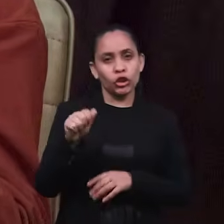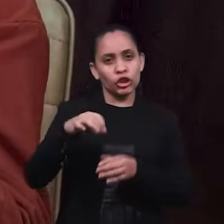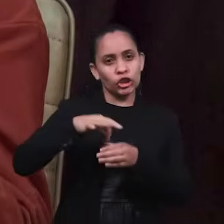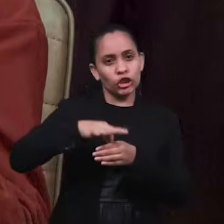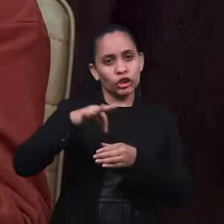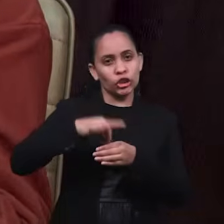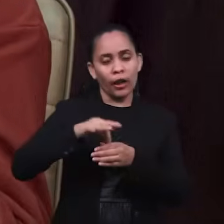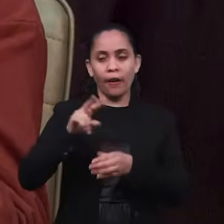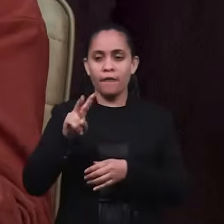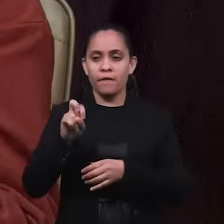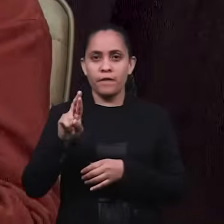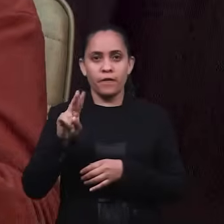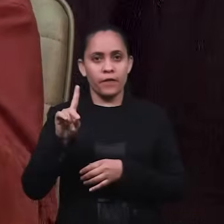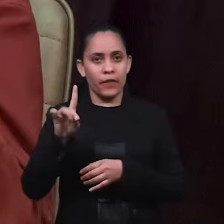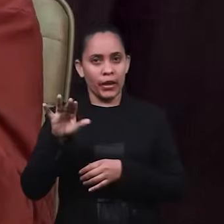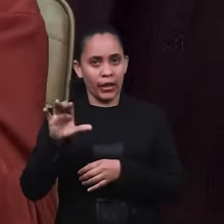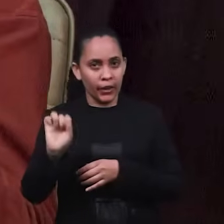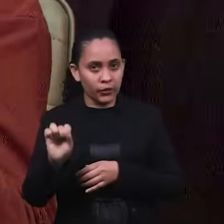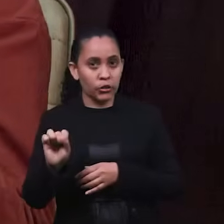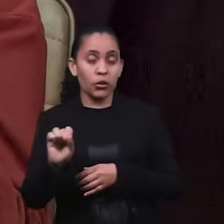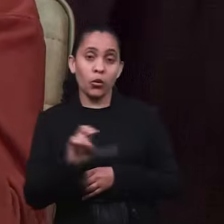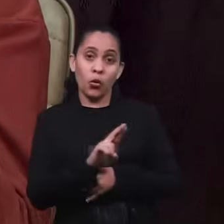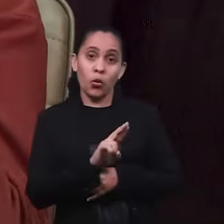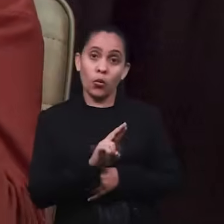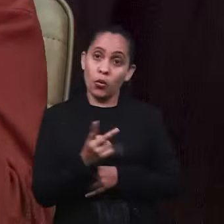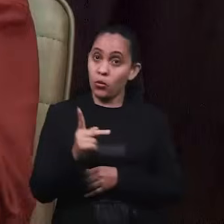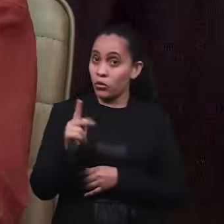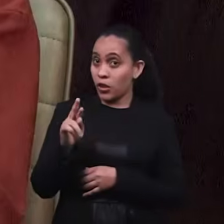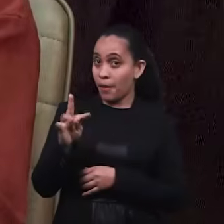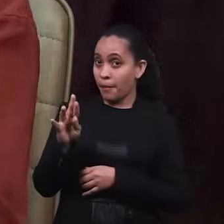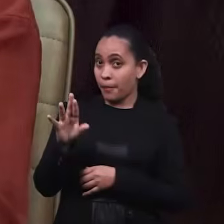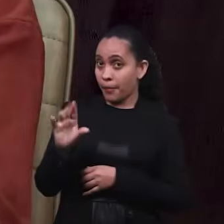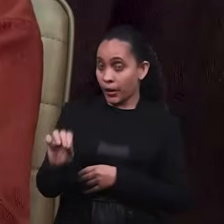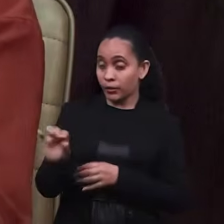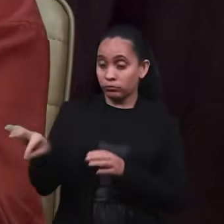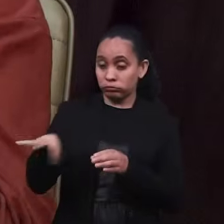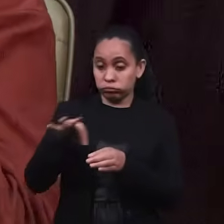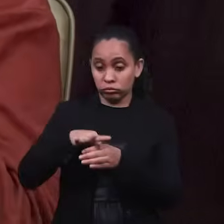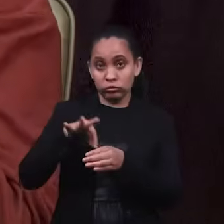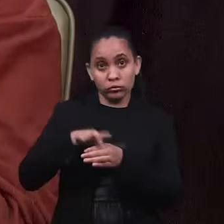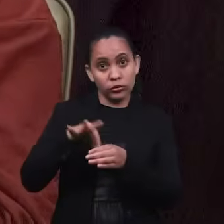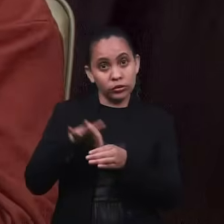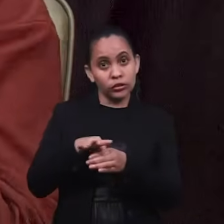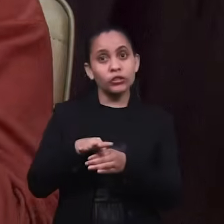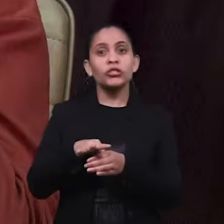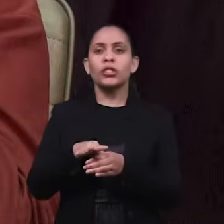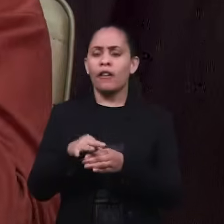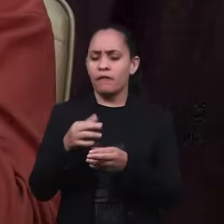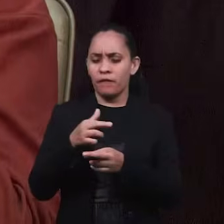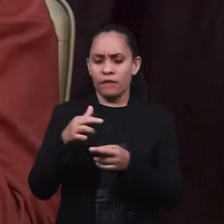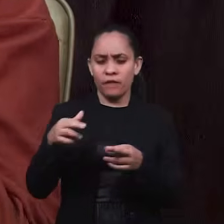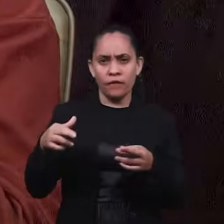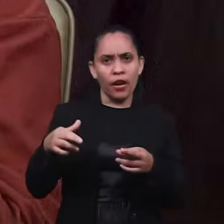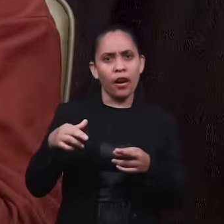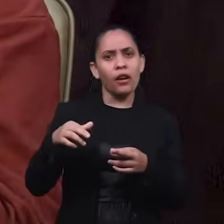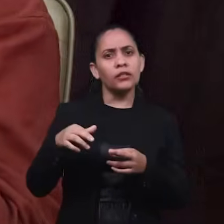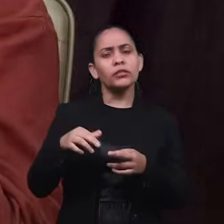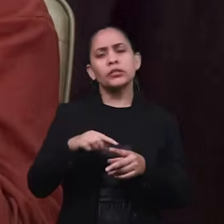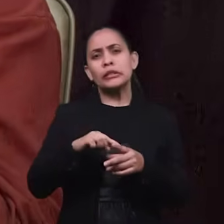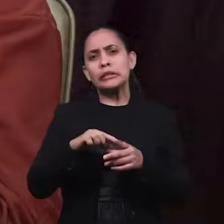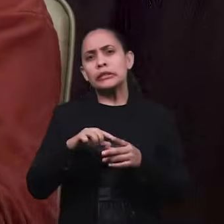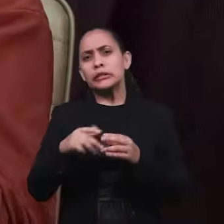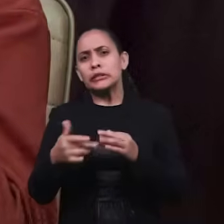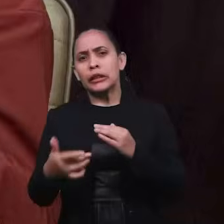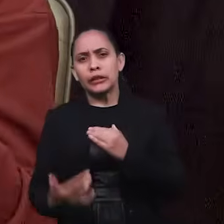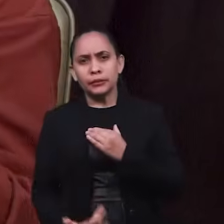todos eles são do chá verde, até mesmo para extrair todas as propriedades do chá verde, né? Os polifenóis, complexo B, que a